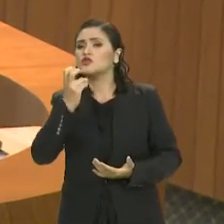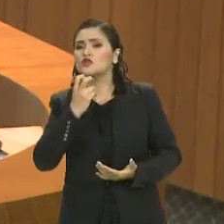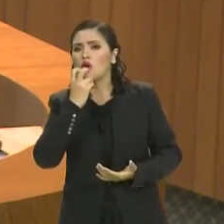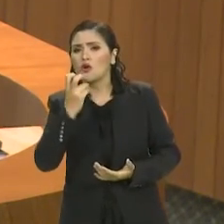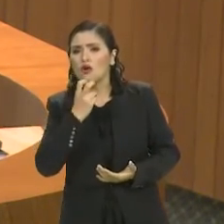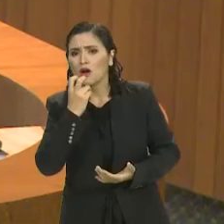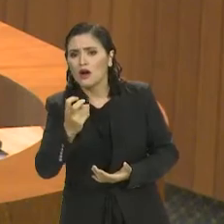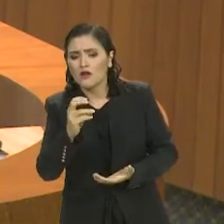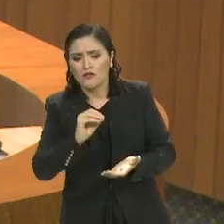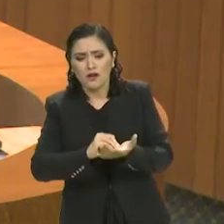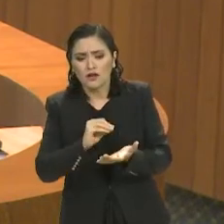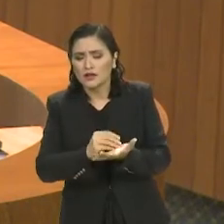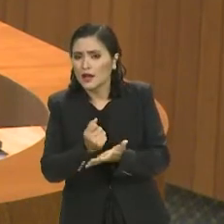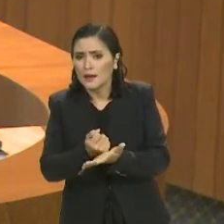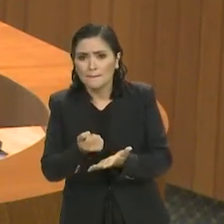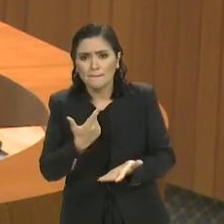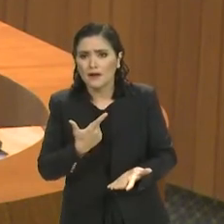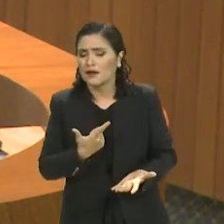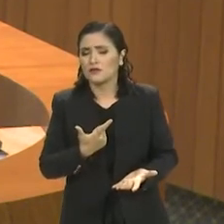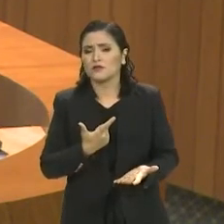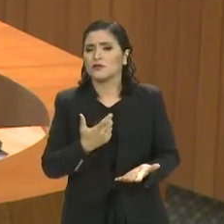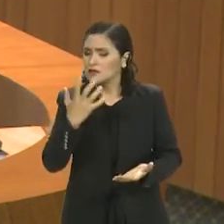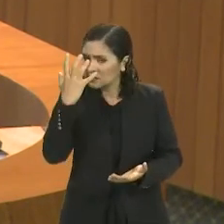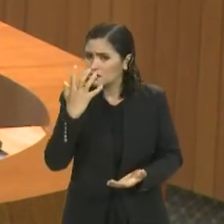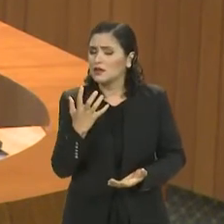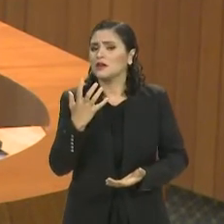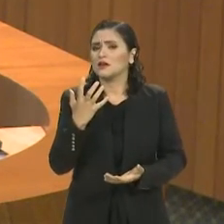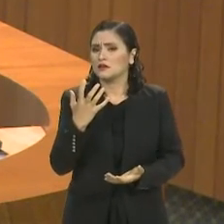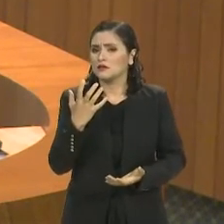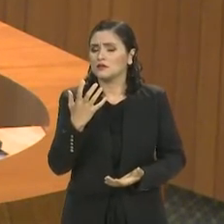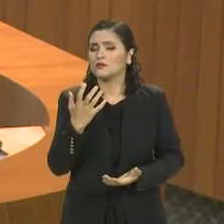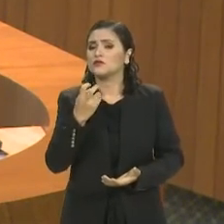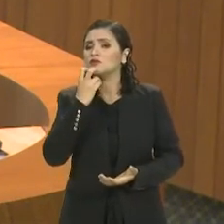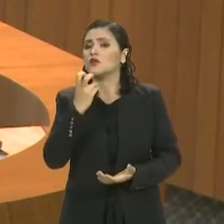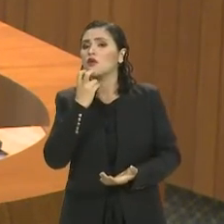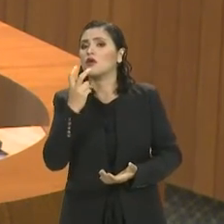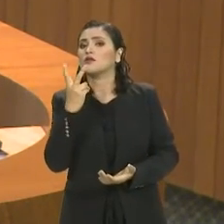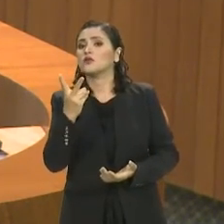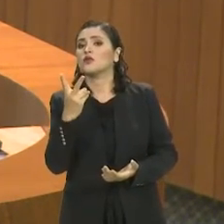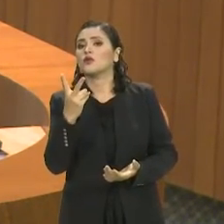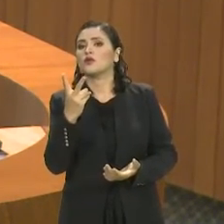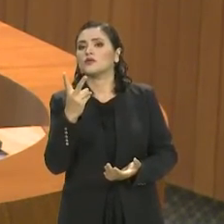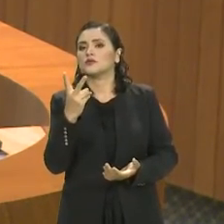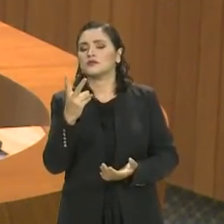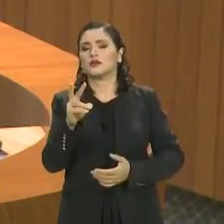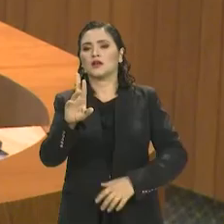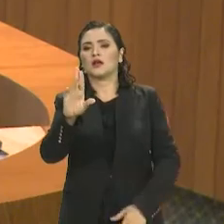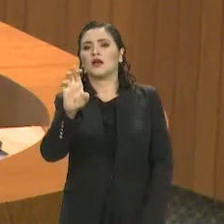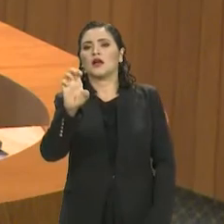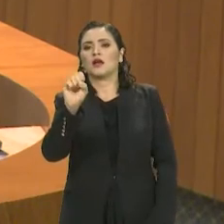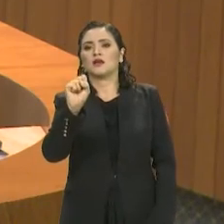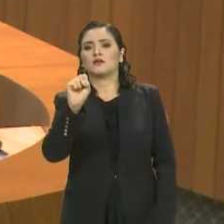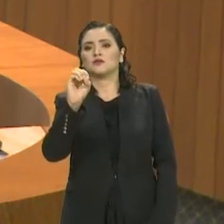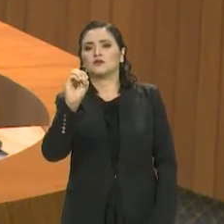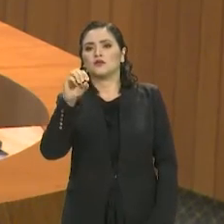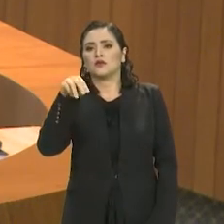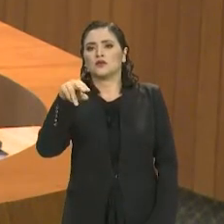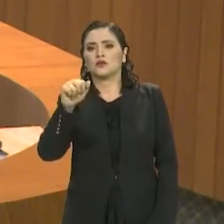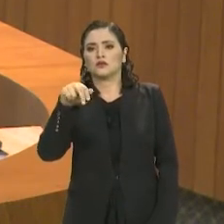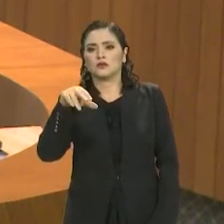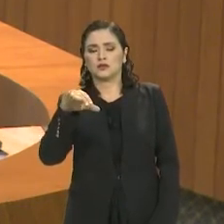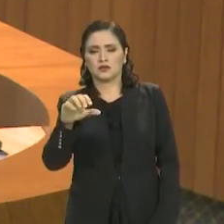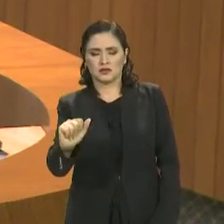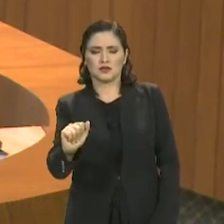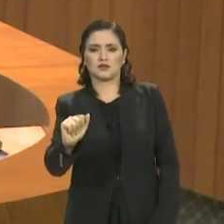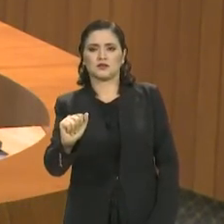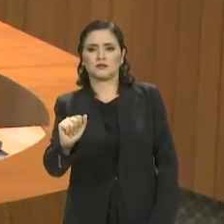uma série de problemas que estão se acumulando, a ressonância de Socorrão 2 não funciona há muitos anos, parou de funcionar com o Edivaldo e nunca